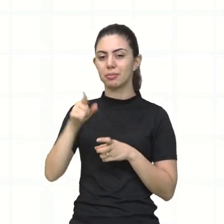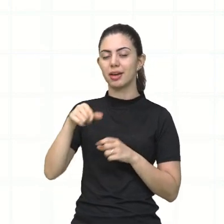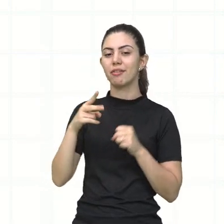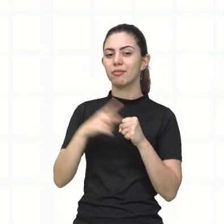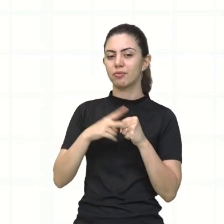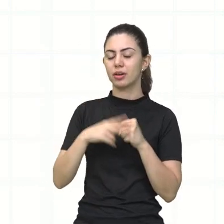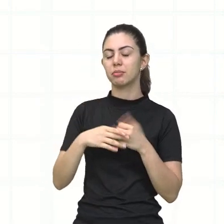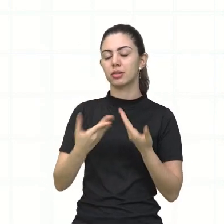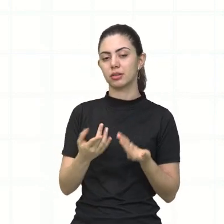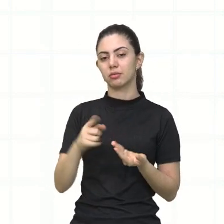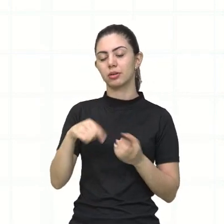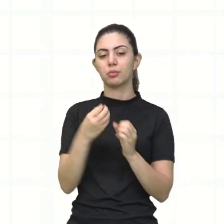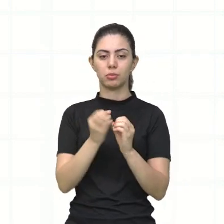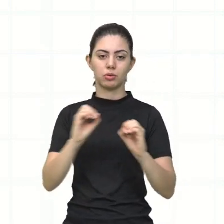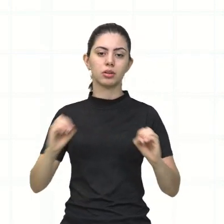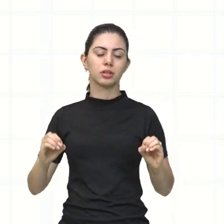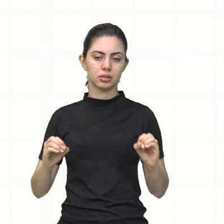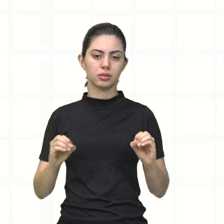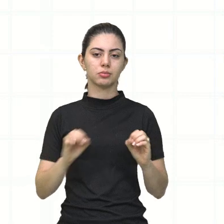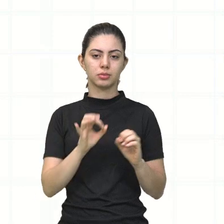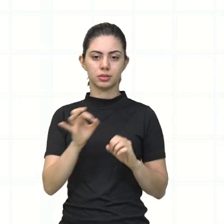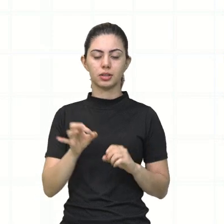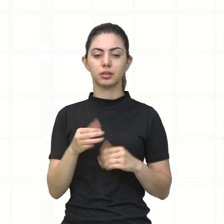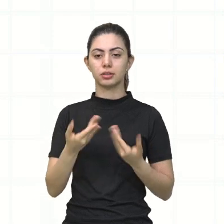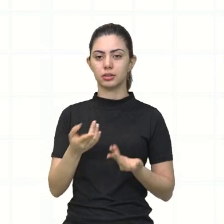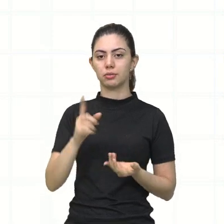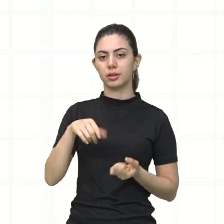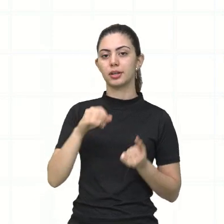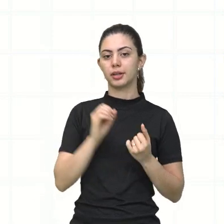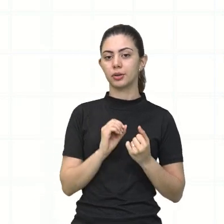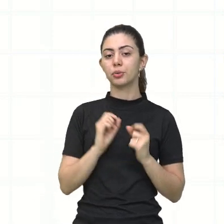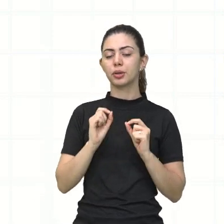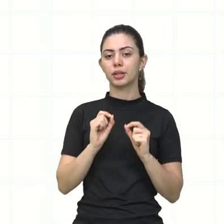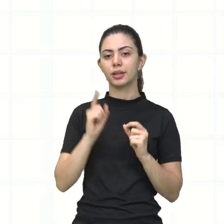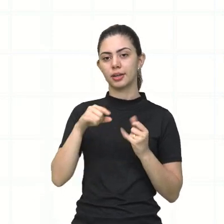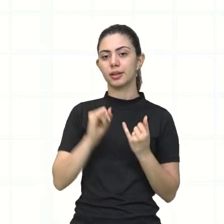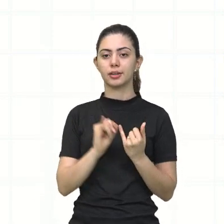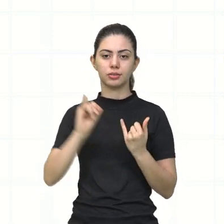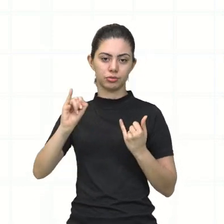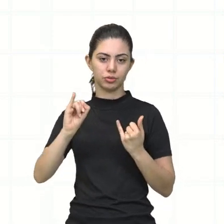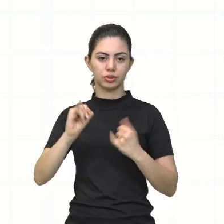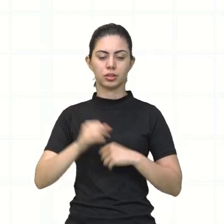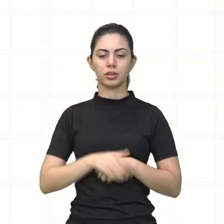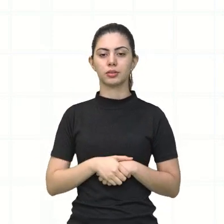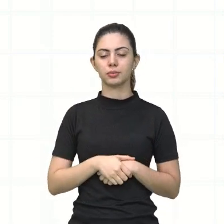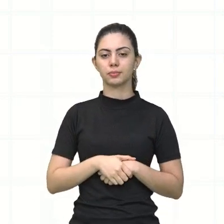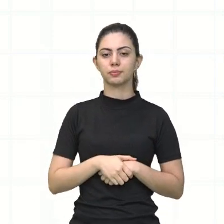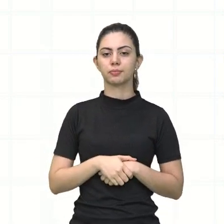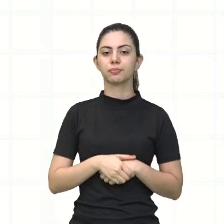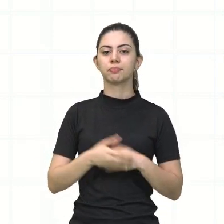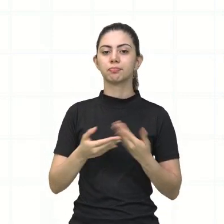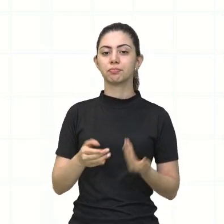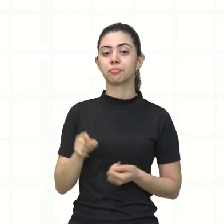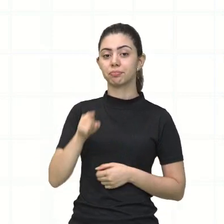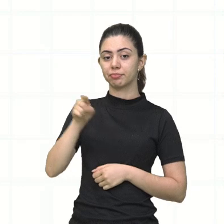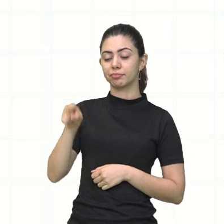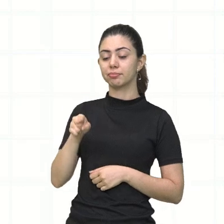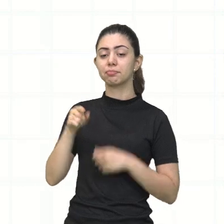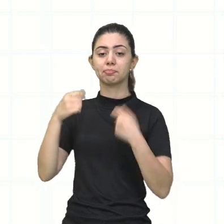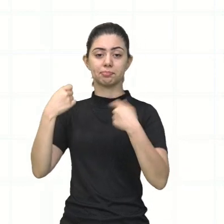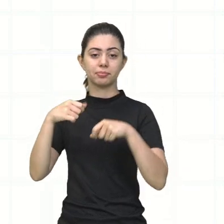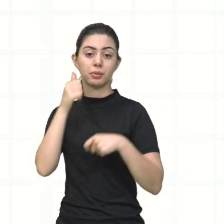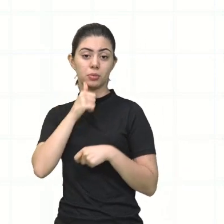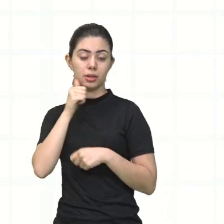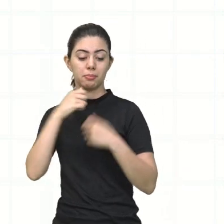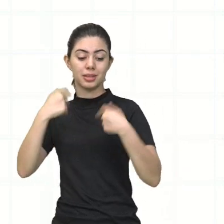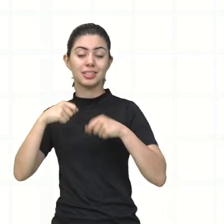uma oração, não só um objeto direto. No caso, o objeto indireto, desculpa. Ela depende de que seus amigos